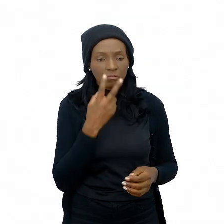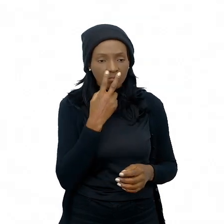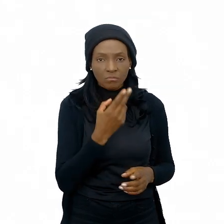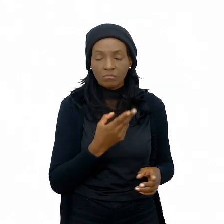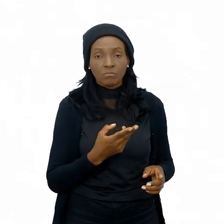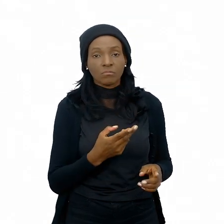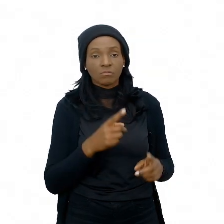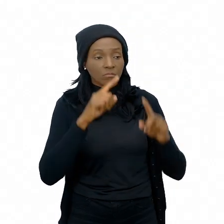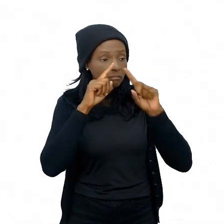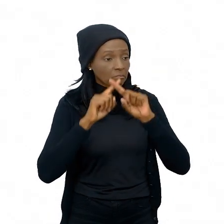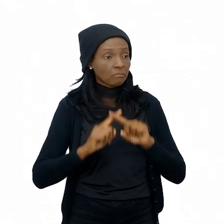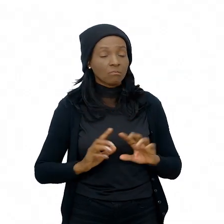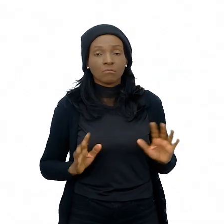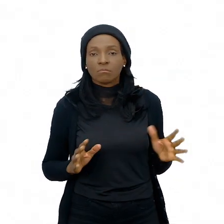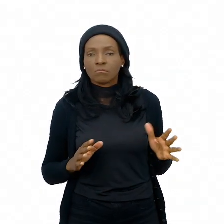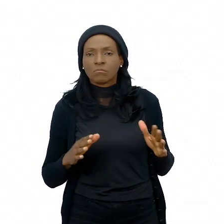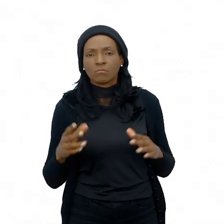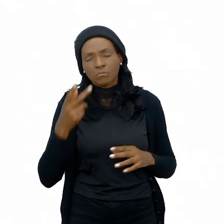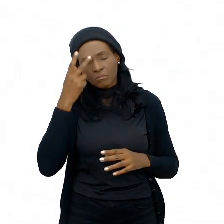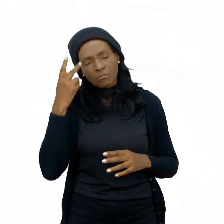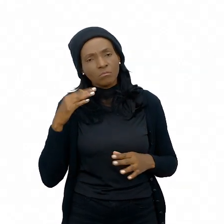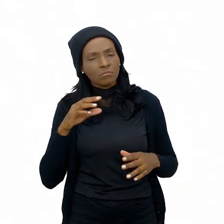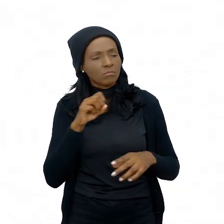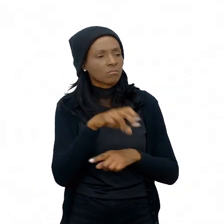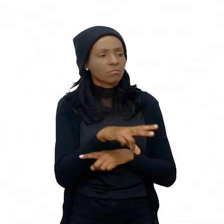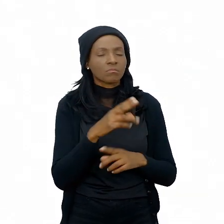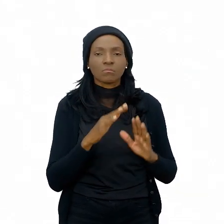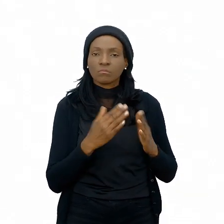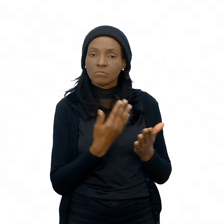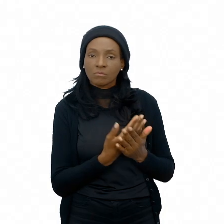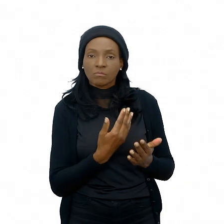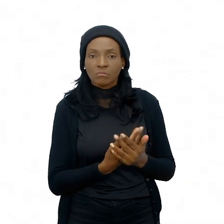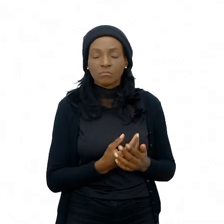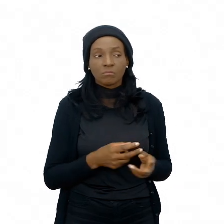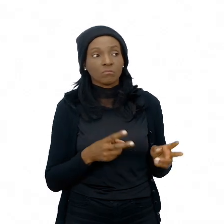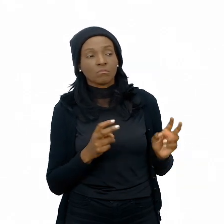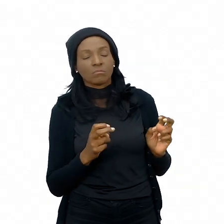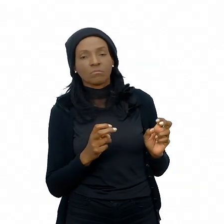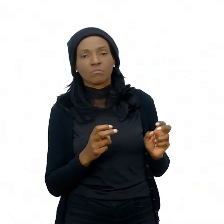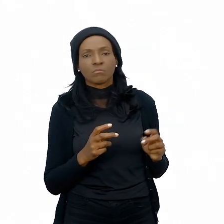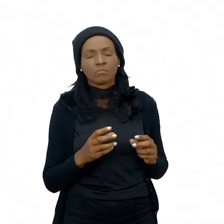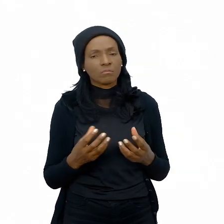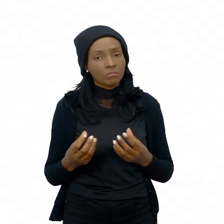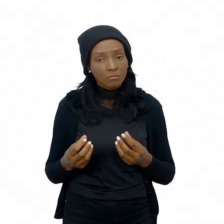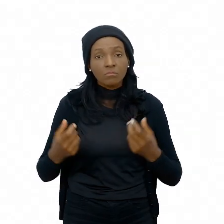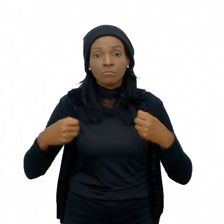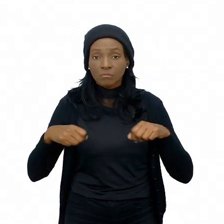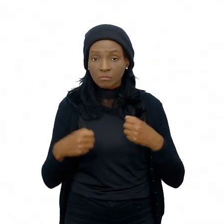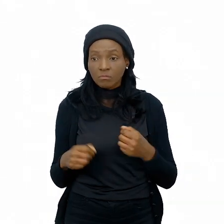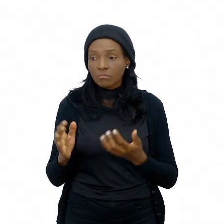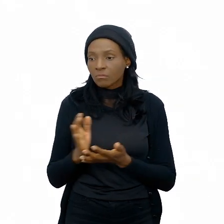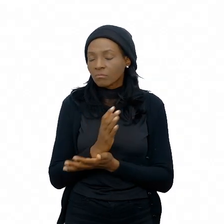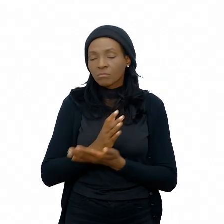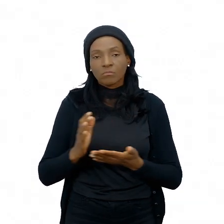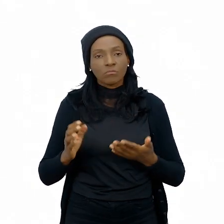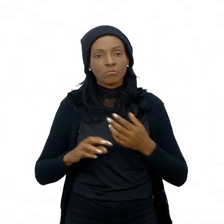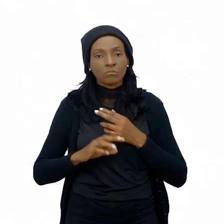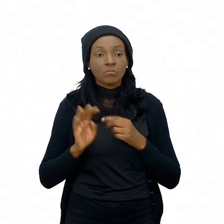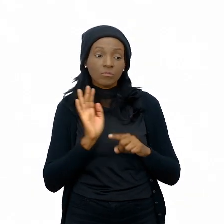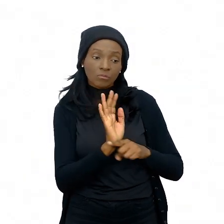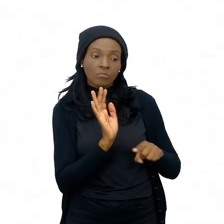ao estudante. E isso não é ruim. O importante é que a gente tenha ferramentas para a superação desses